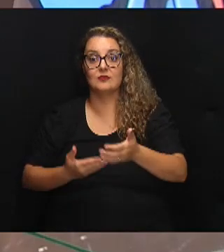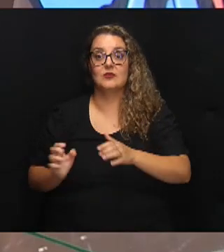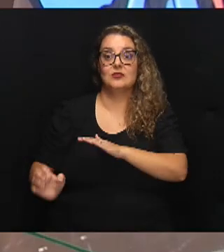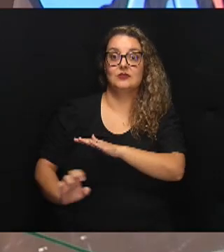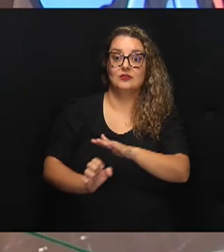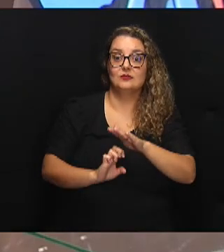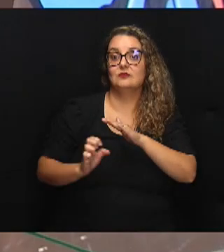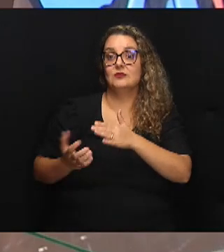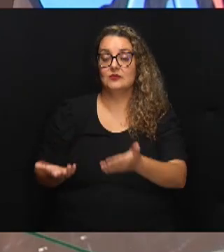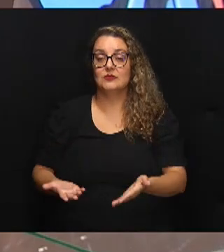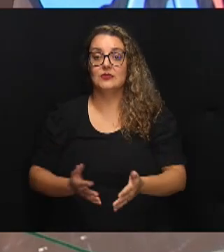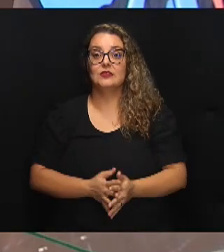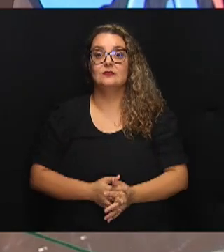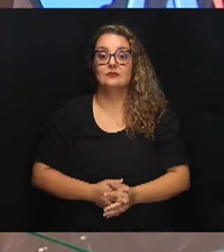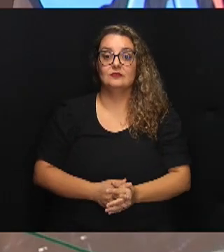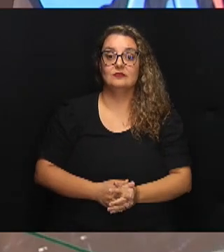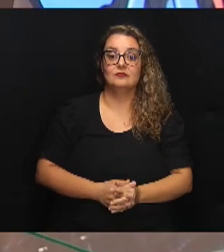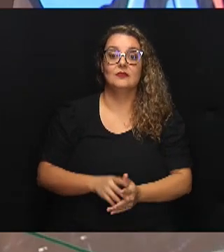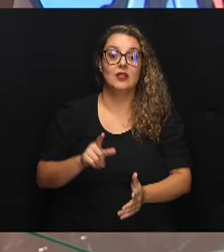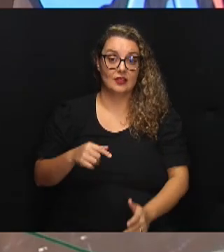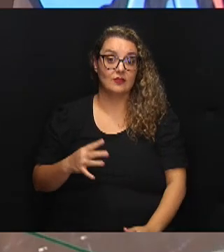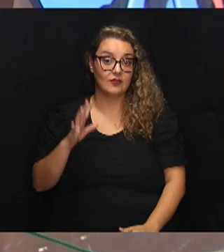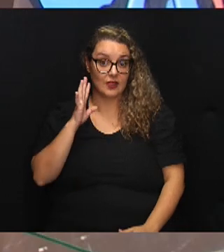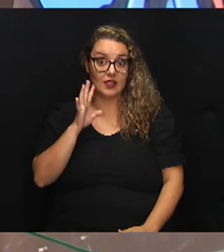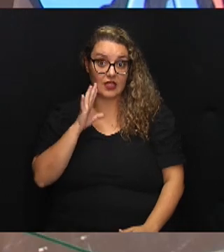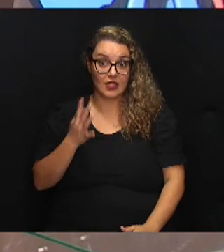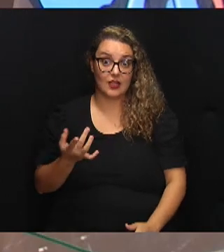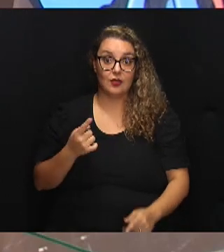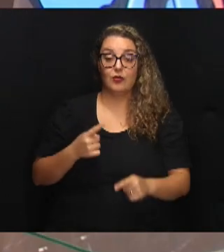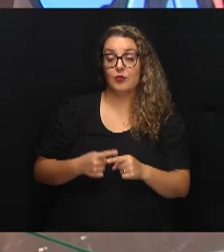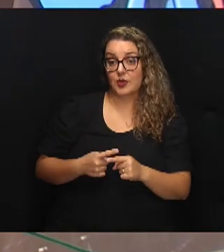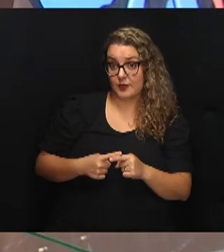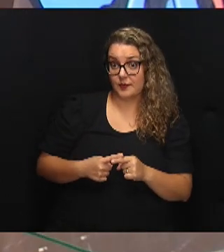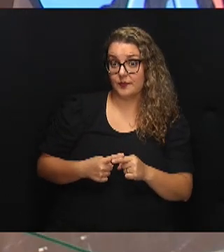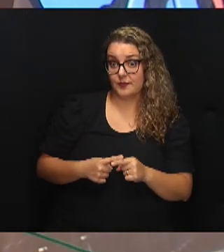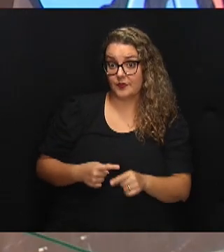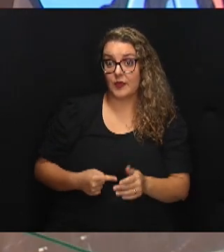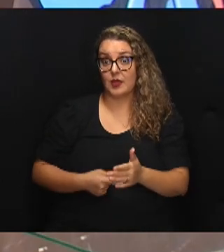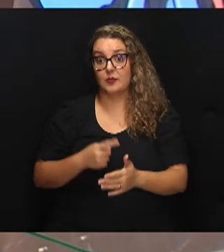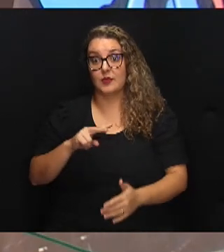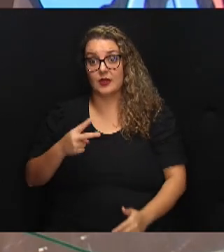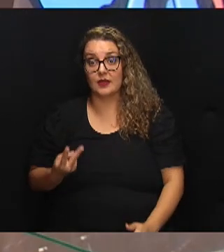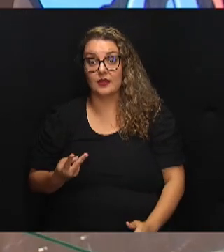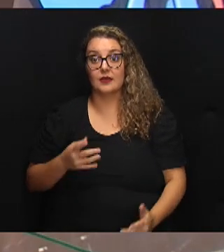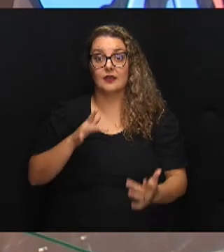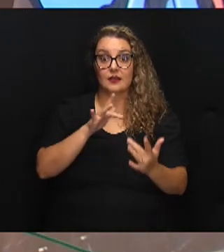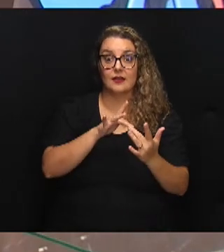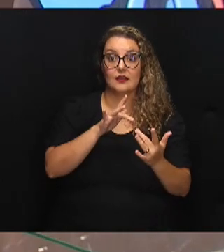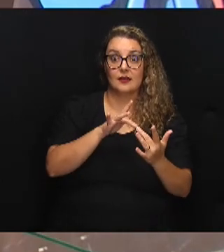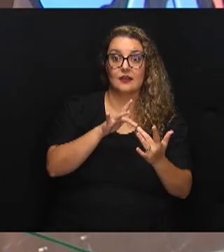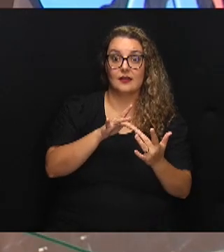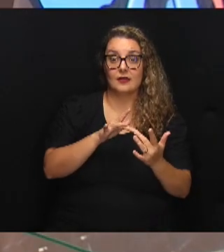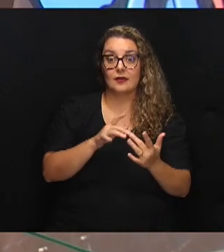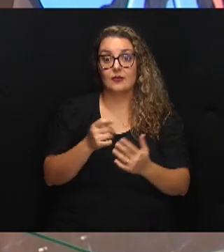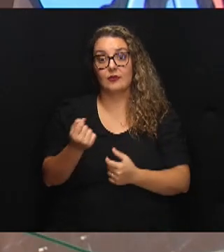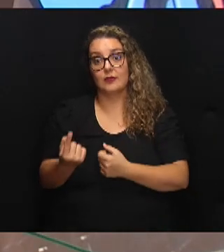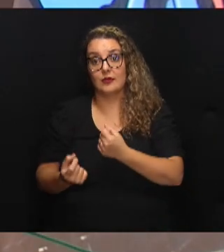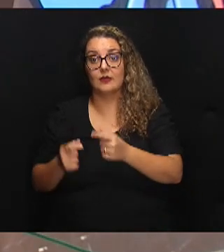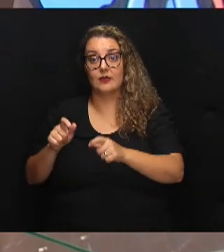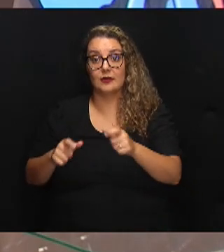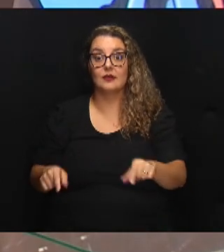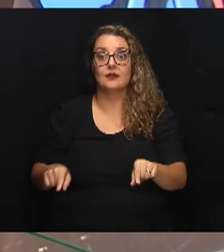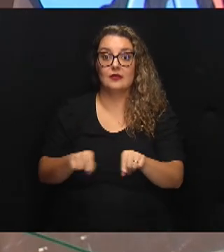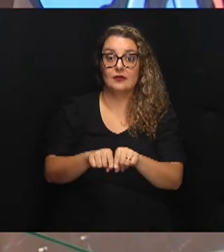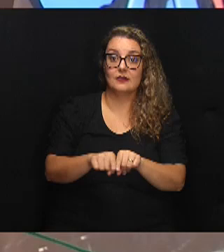negócio, e isso foi muito interessante, porque foi a primeira vez que eu tive um contato ali com alguém que também